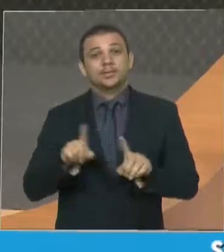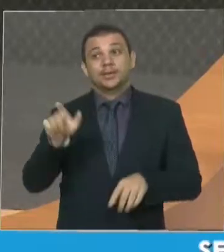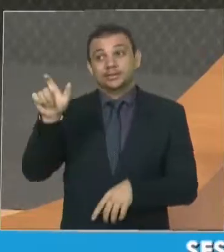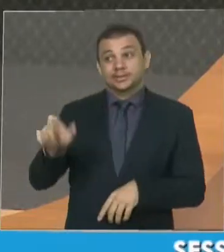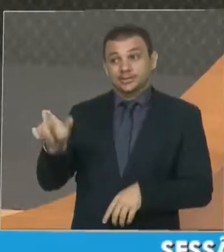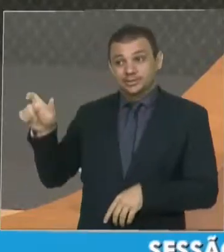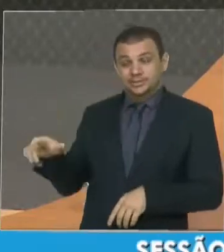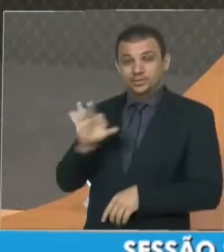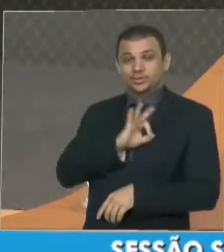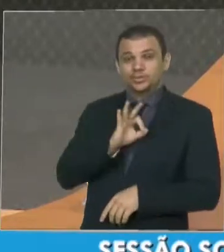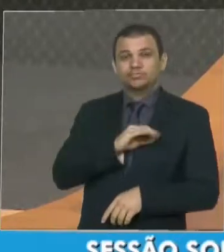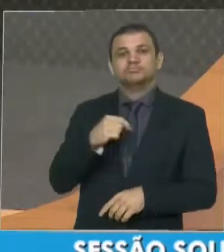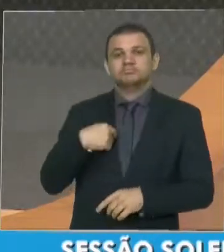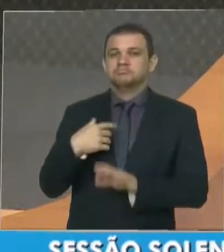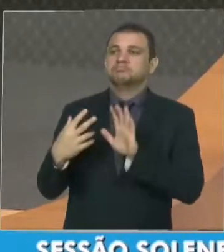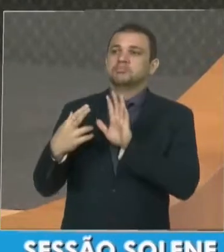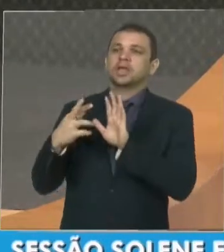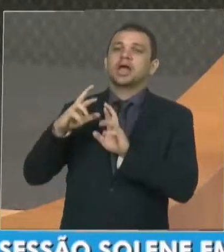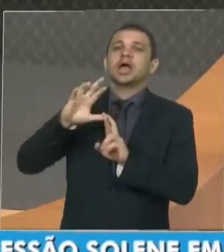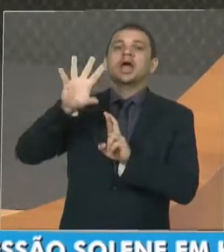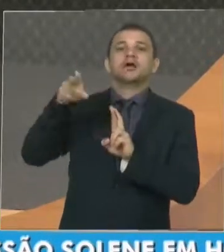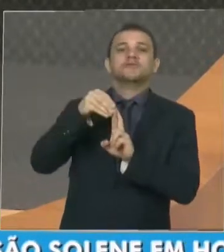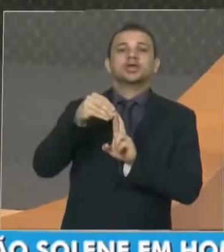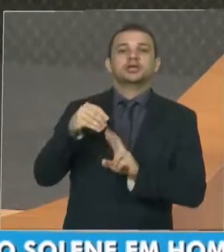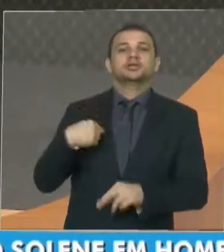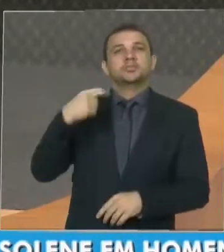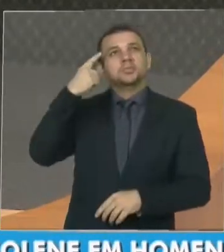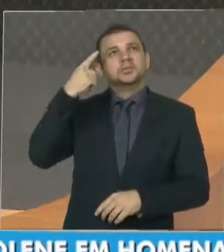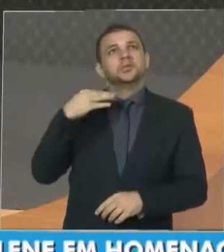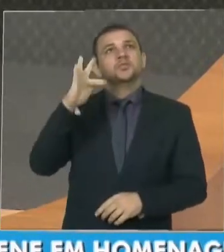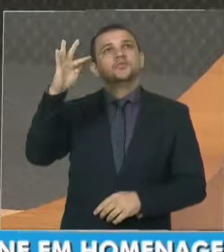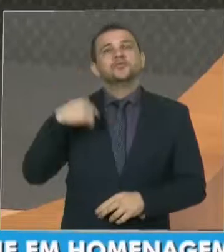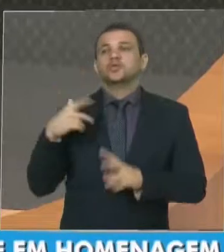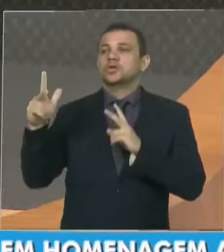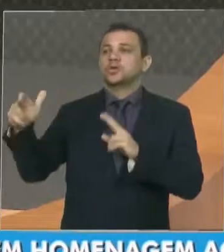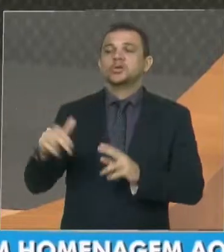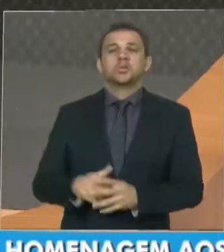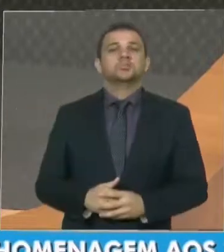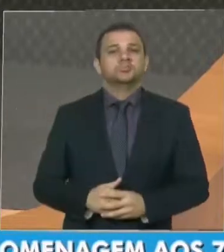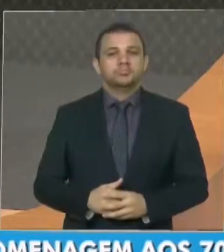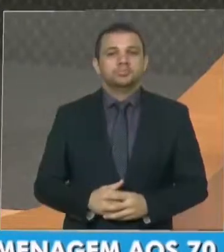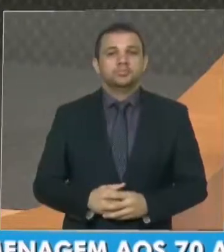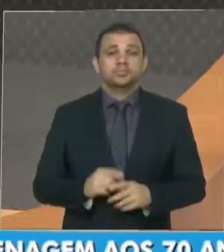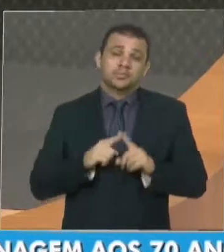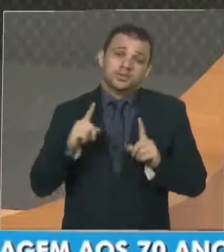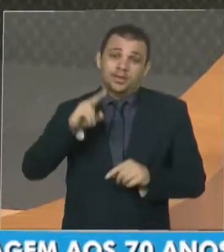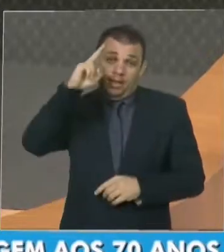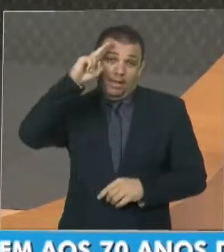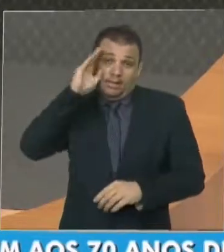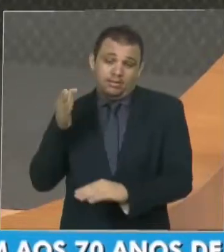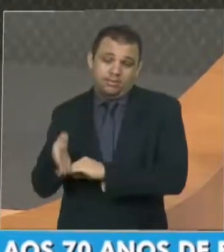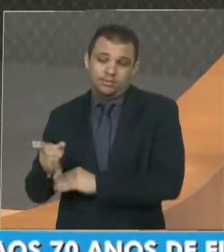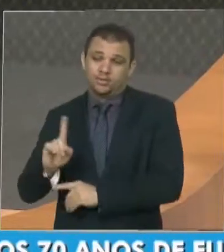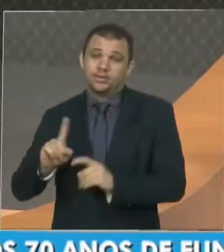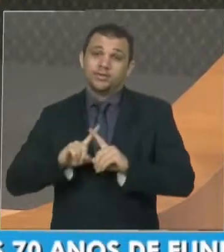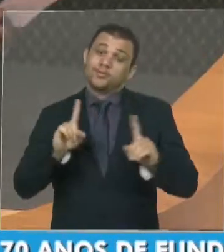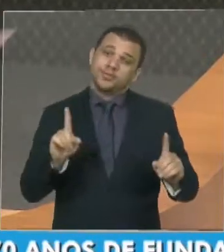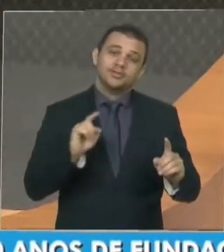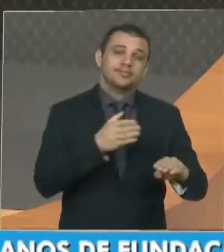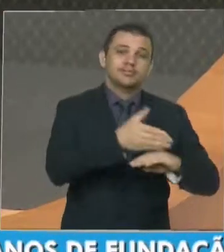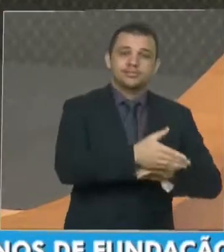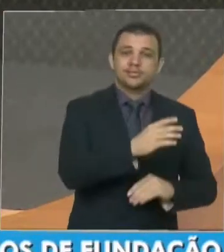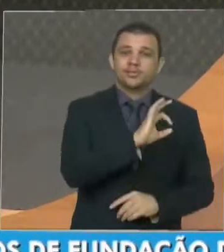dia eu disse assim, após um dia eu vou querer ser um militar aqui nesses camaradas. O exército não me recebeu, mas nossa querida Polícia Militar do Maranhão nos recebeu.